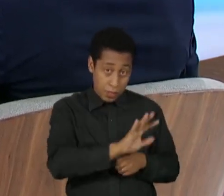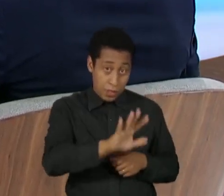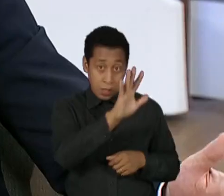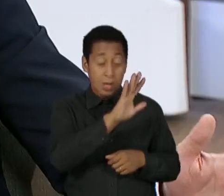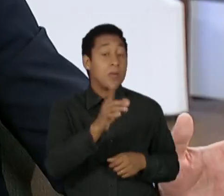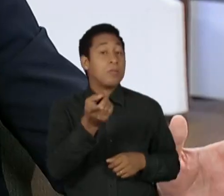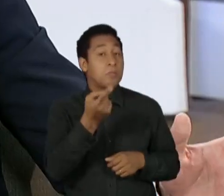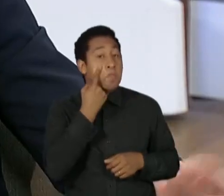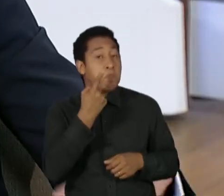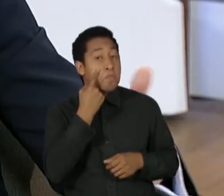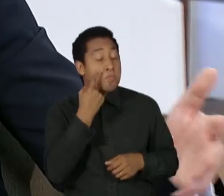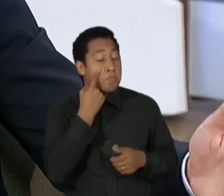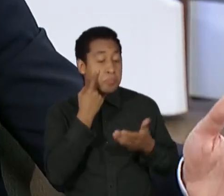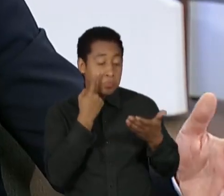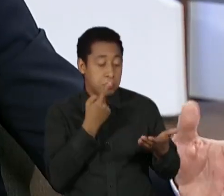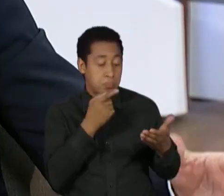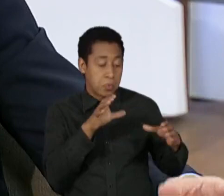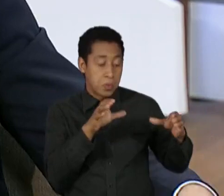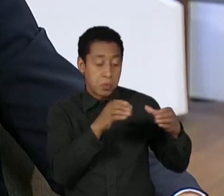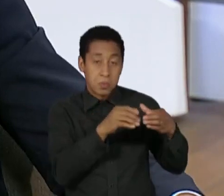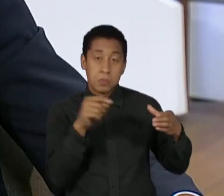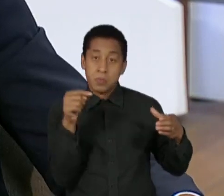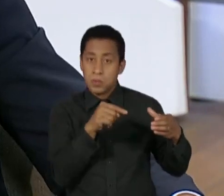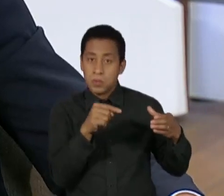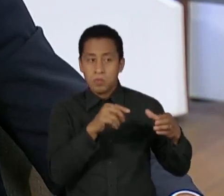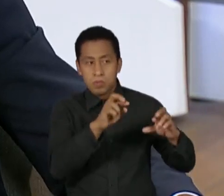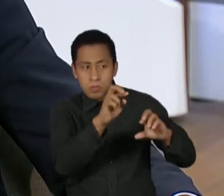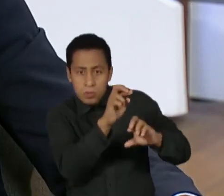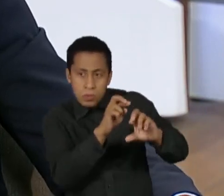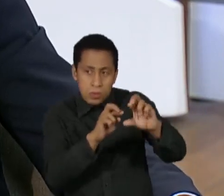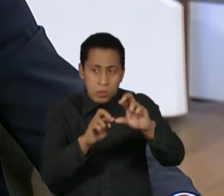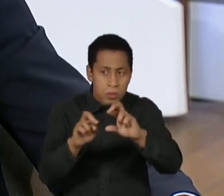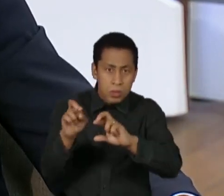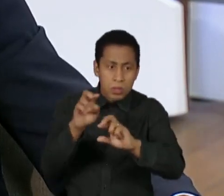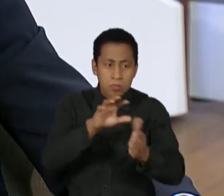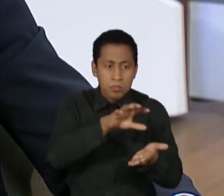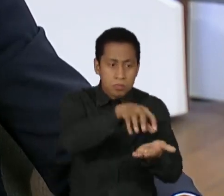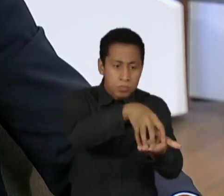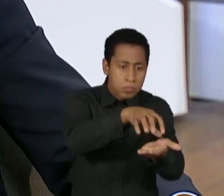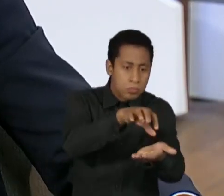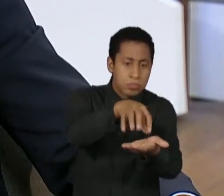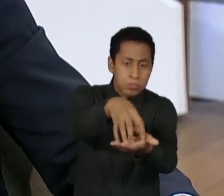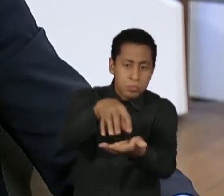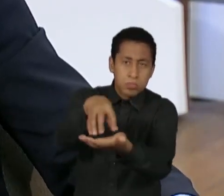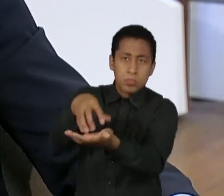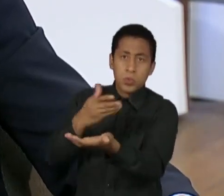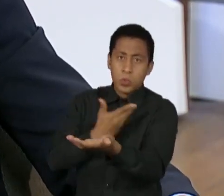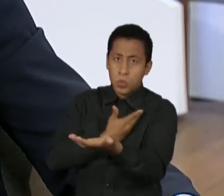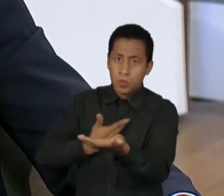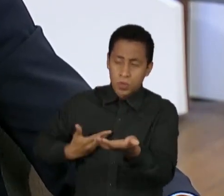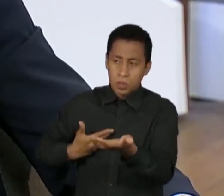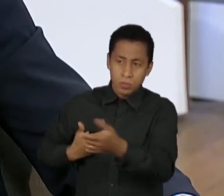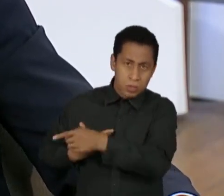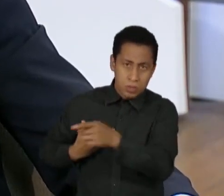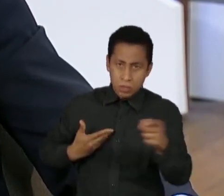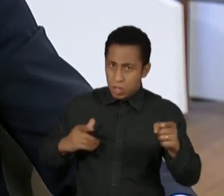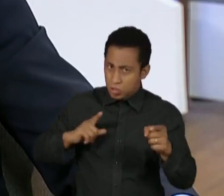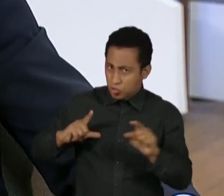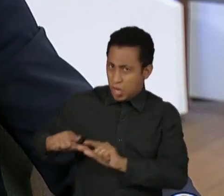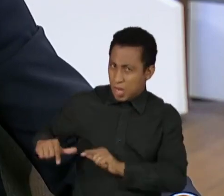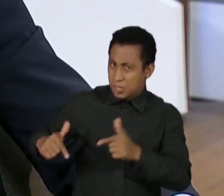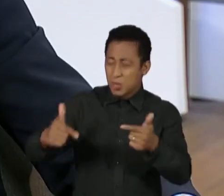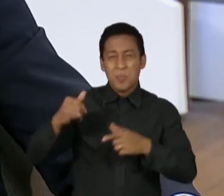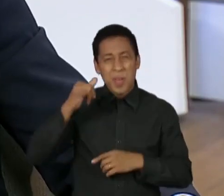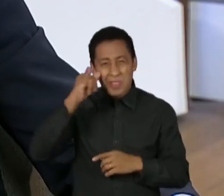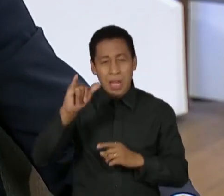os órgãos governamentais tinham uma política específica de combate ao assédio sexual.